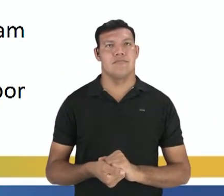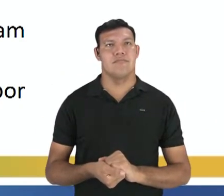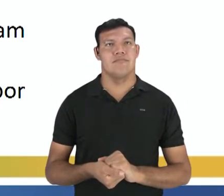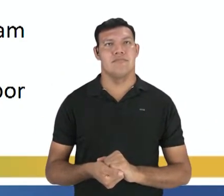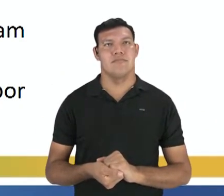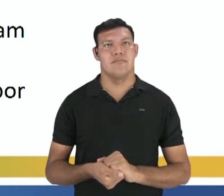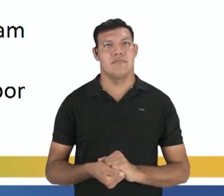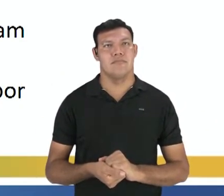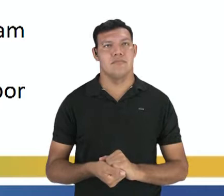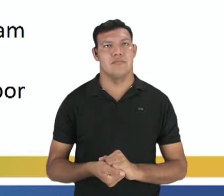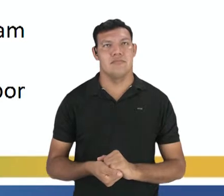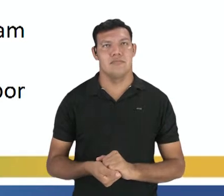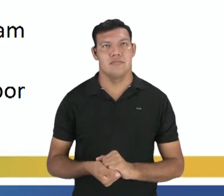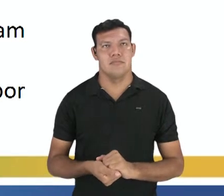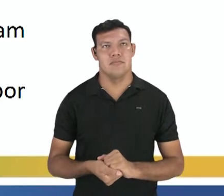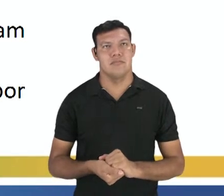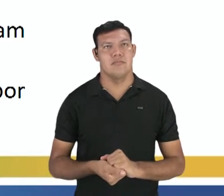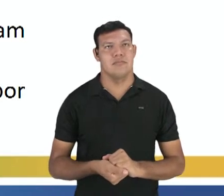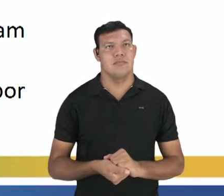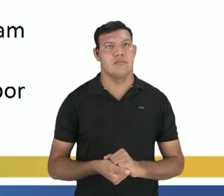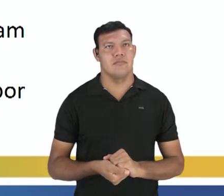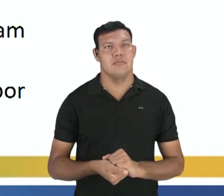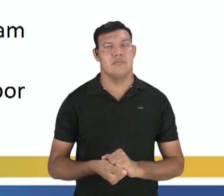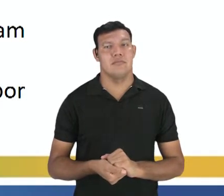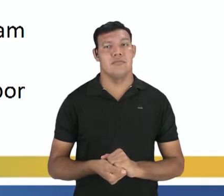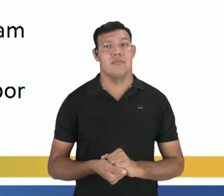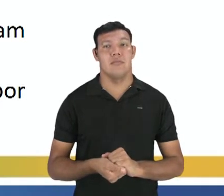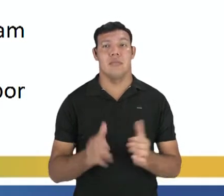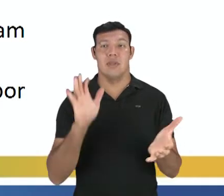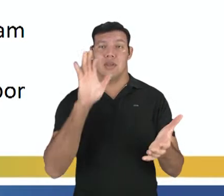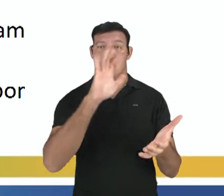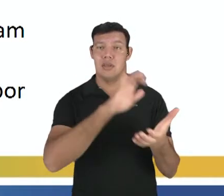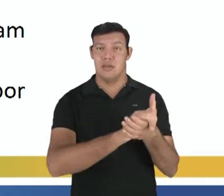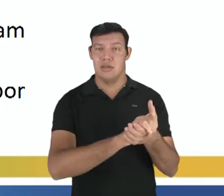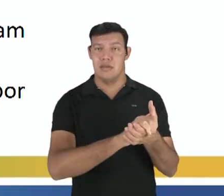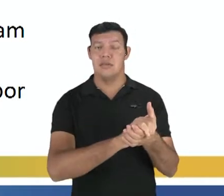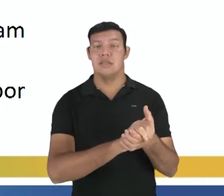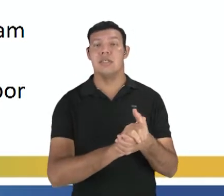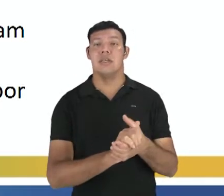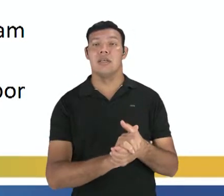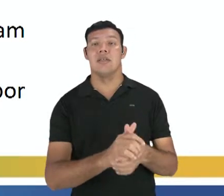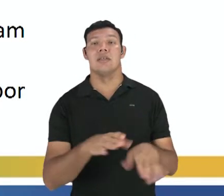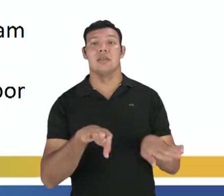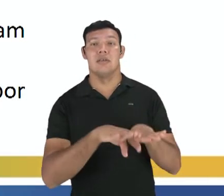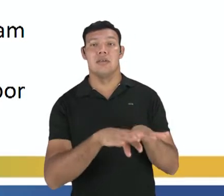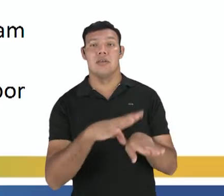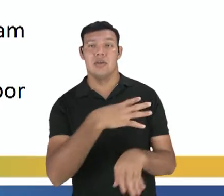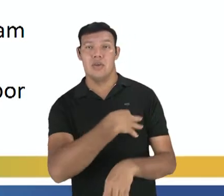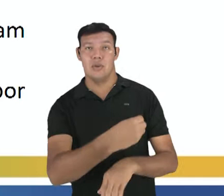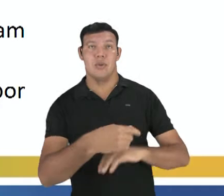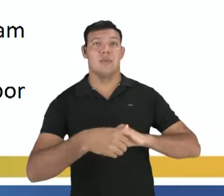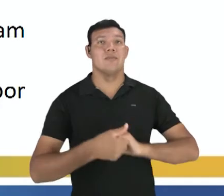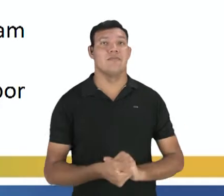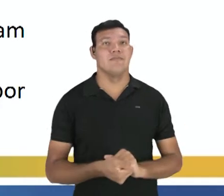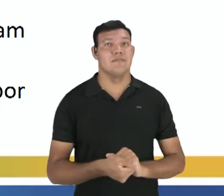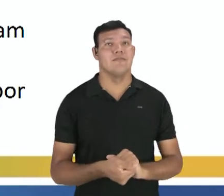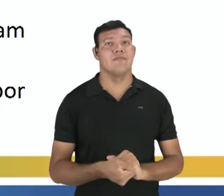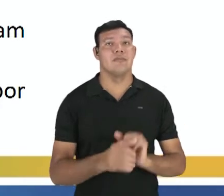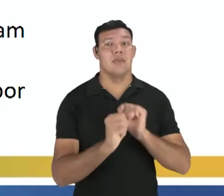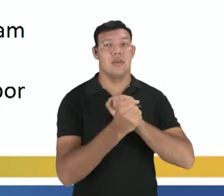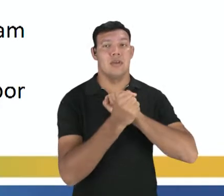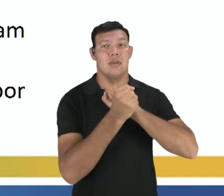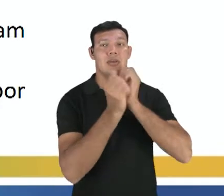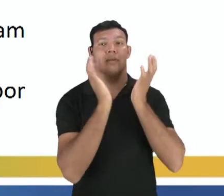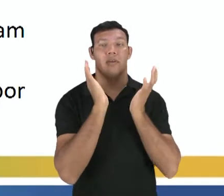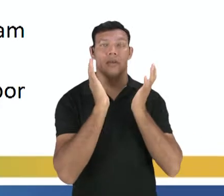Wife and children, esposa e filhos. Shakespeare casou com Anne Hathaway em